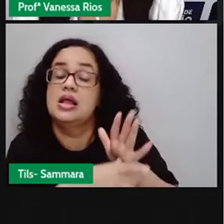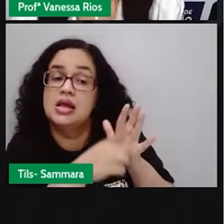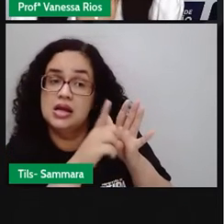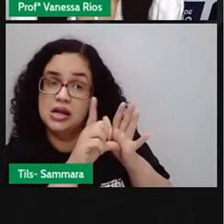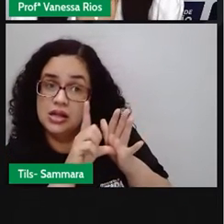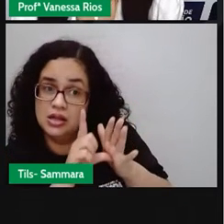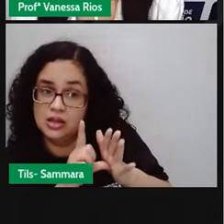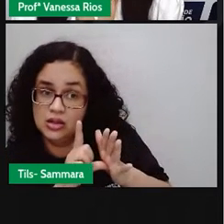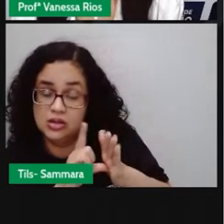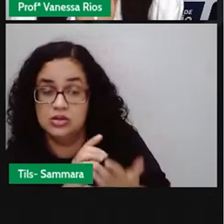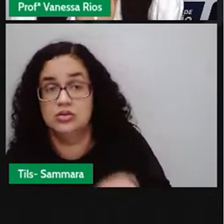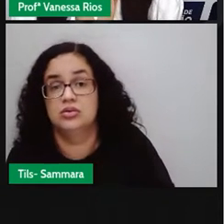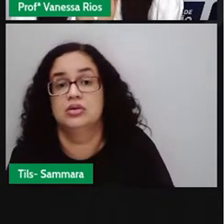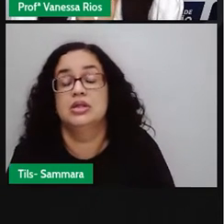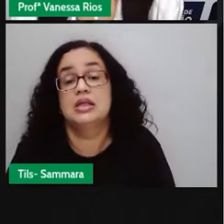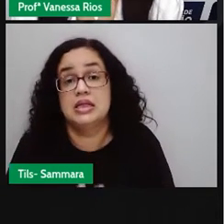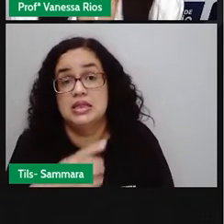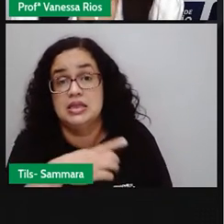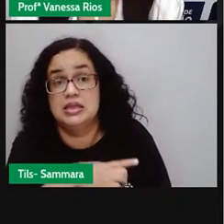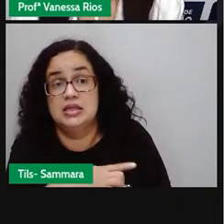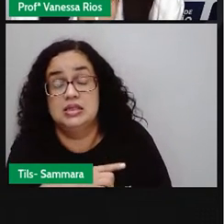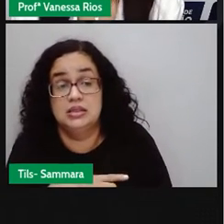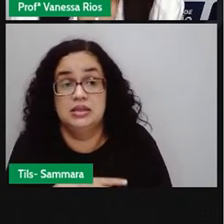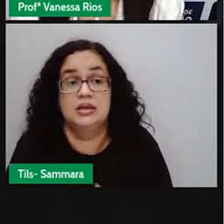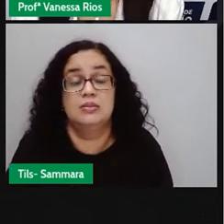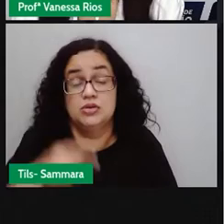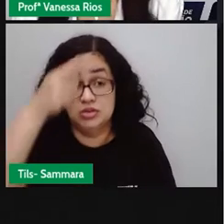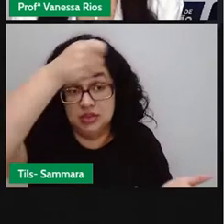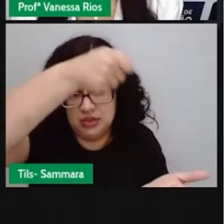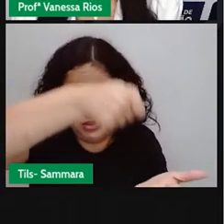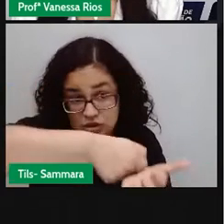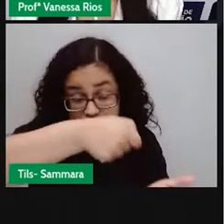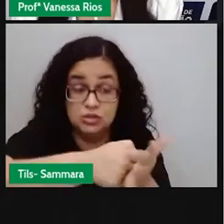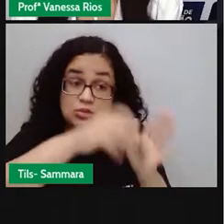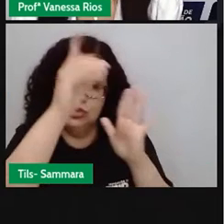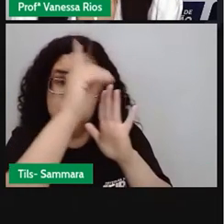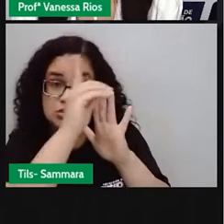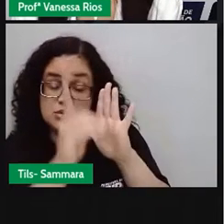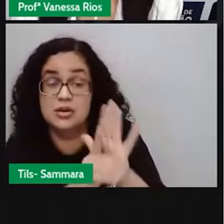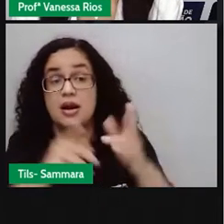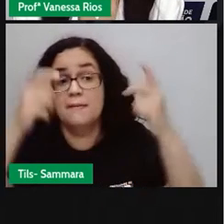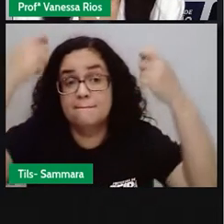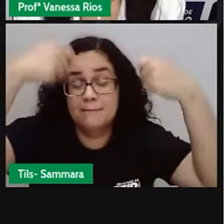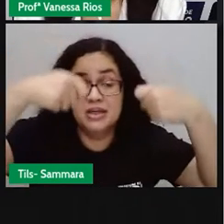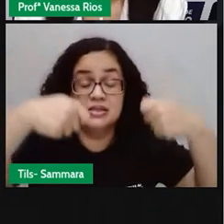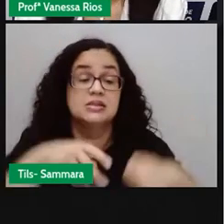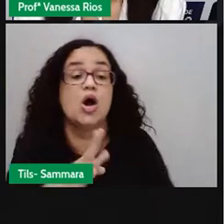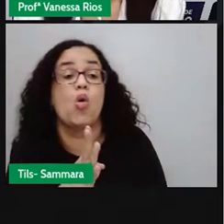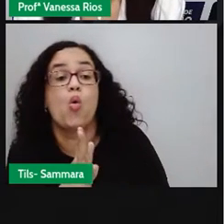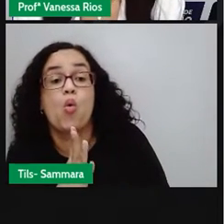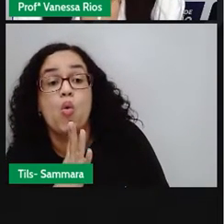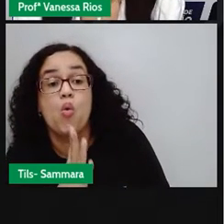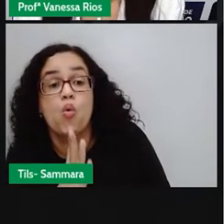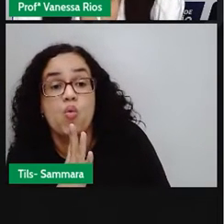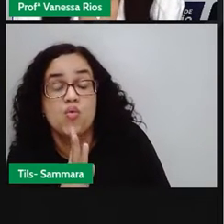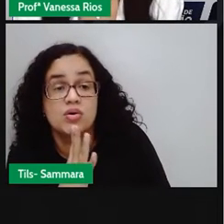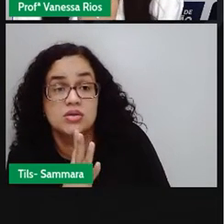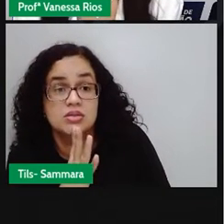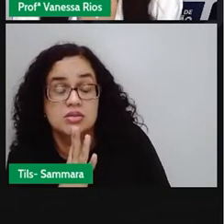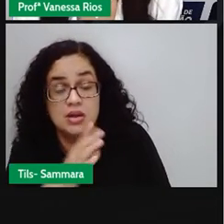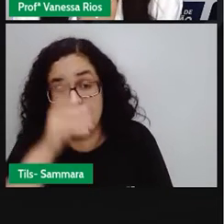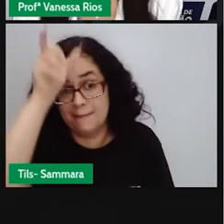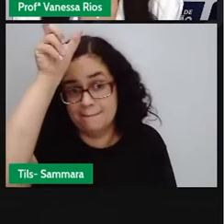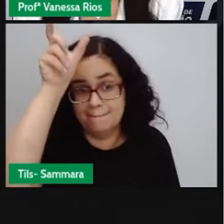aí de exercer os meus deveres e os meus direitos, eu preciso conhecer, né, para que eu me torne aí